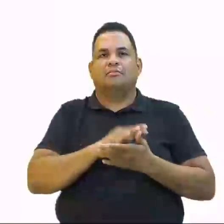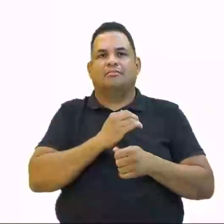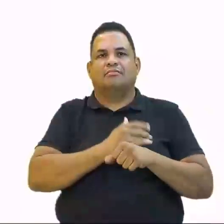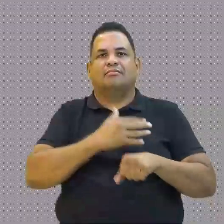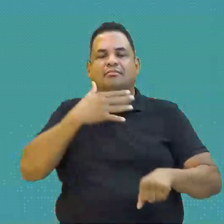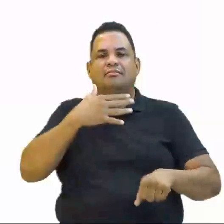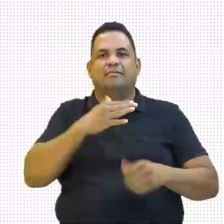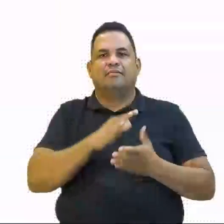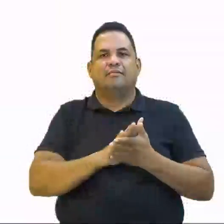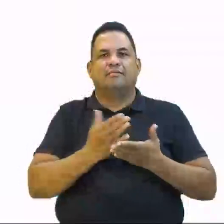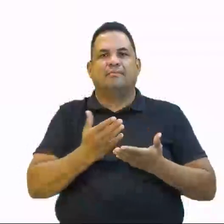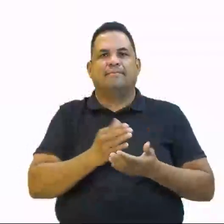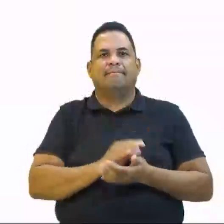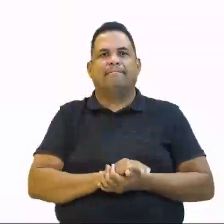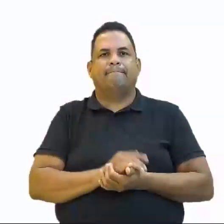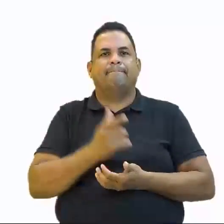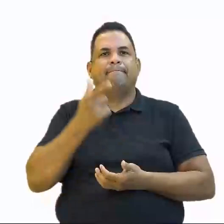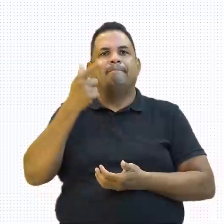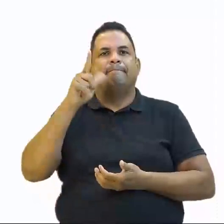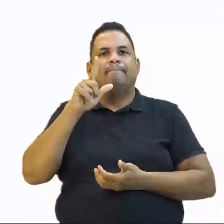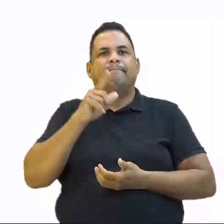aí você vai conseguir